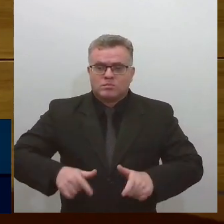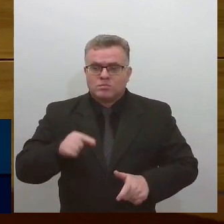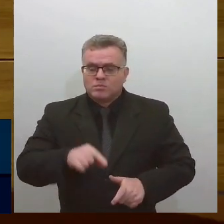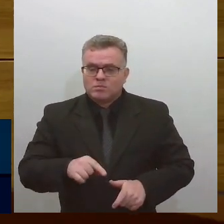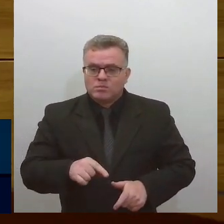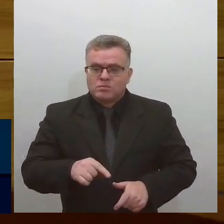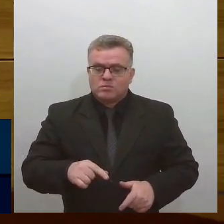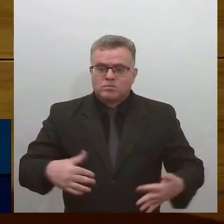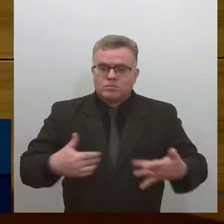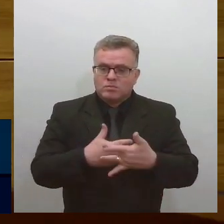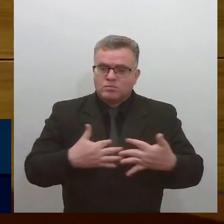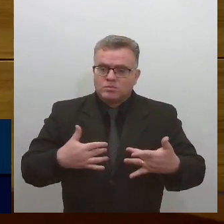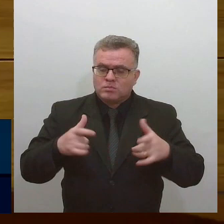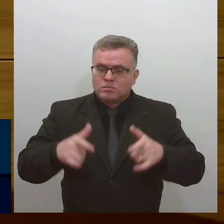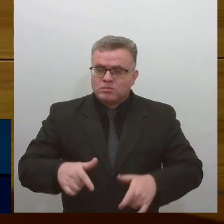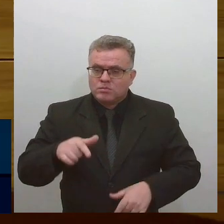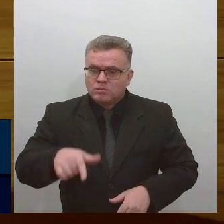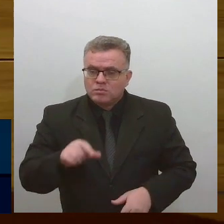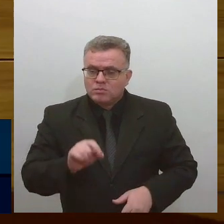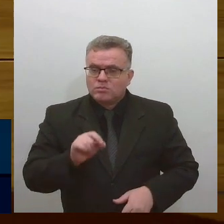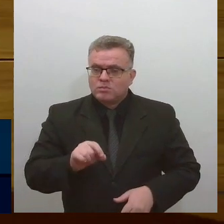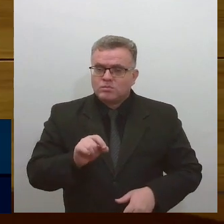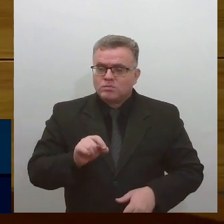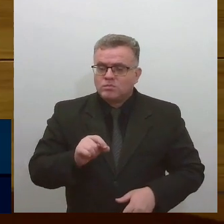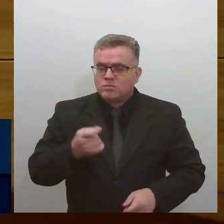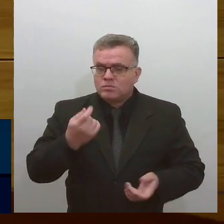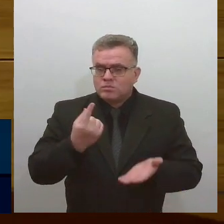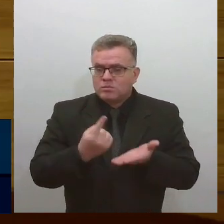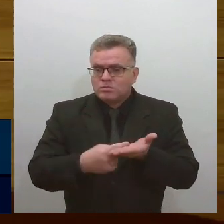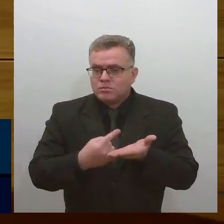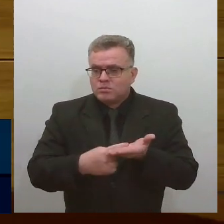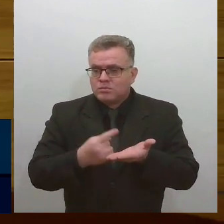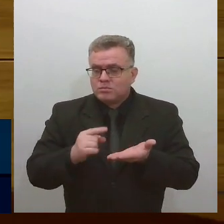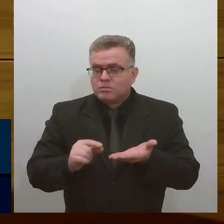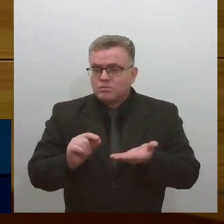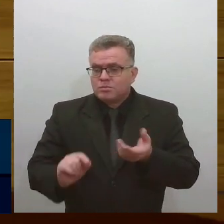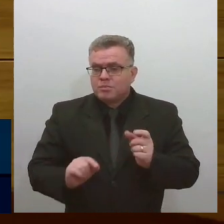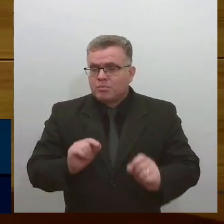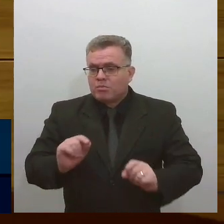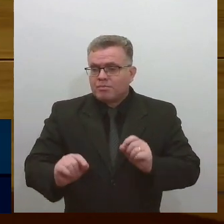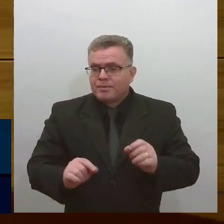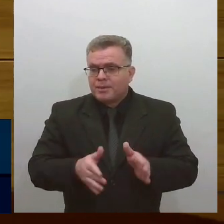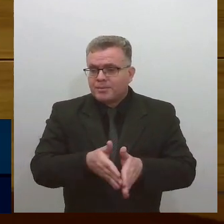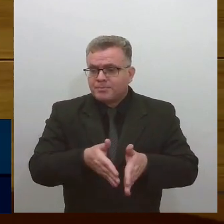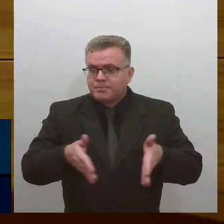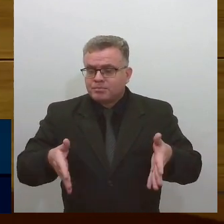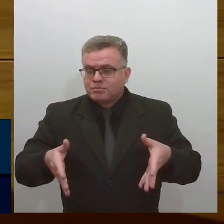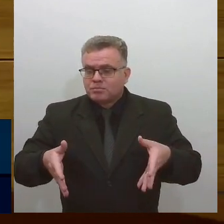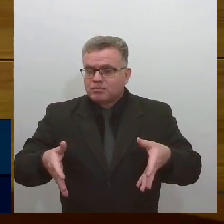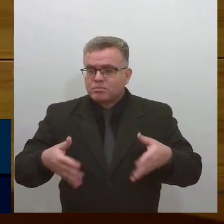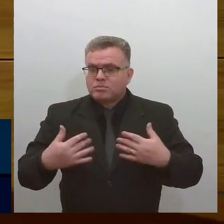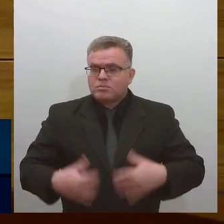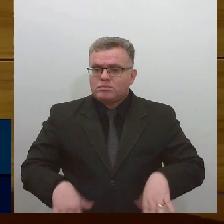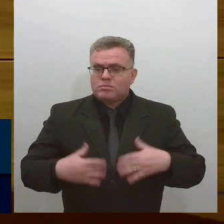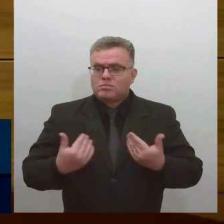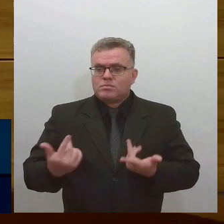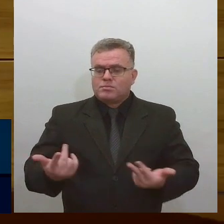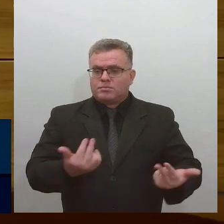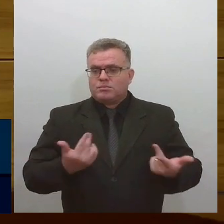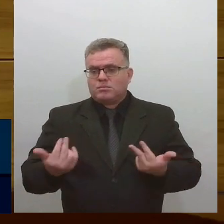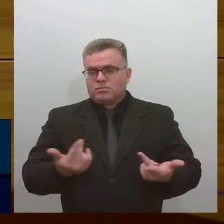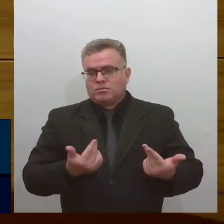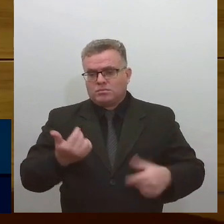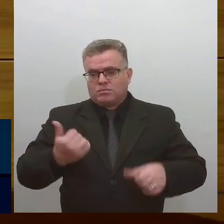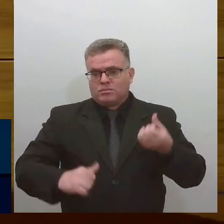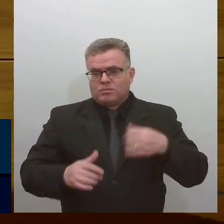a a as opções possam ser Igualmente e digamos assim e eh igualmente avaliadas pelo usuário da